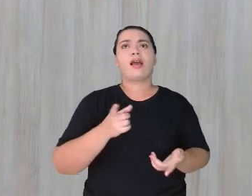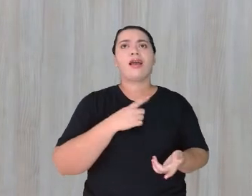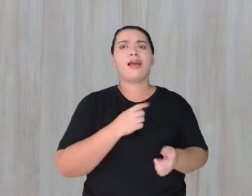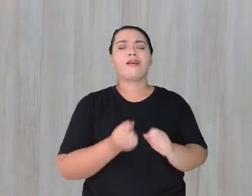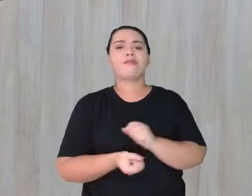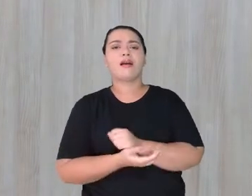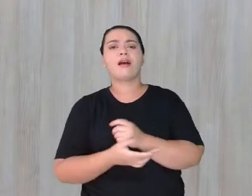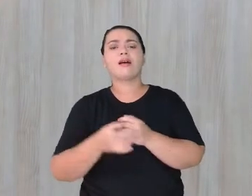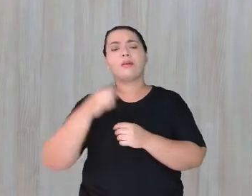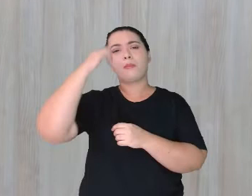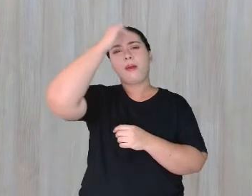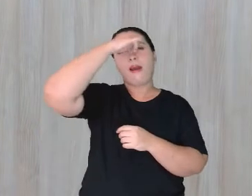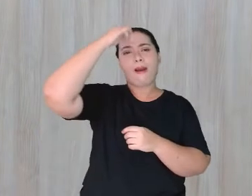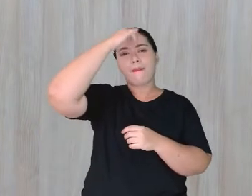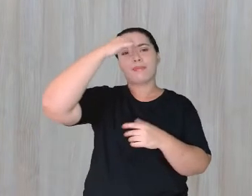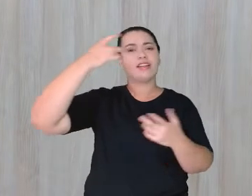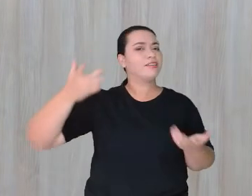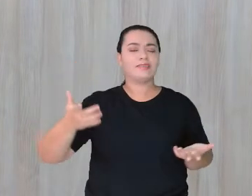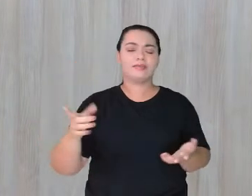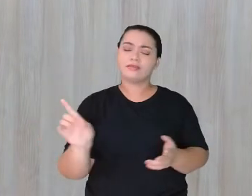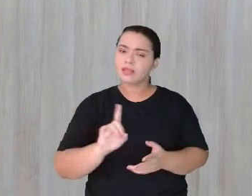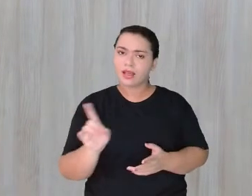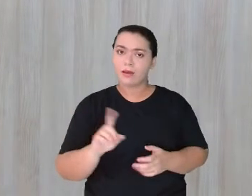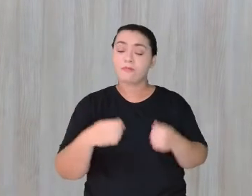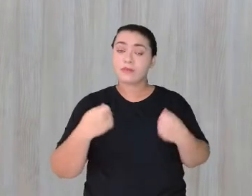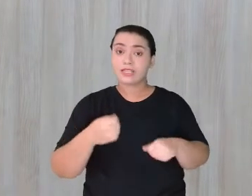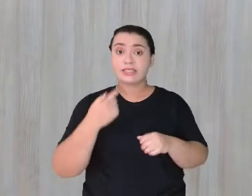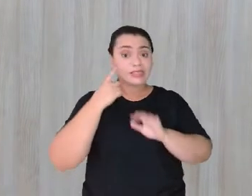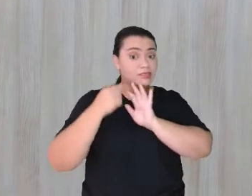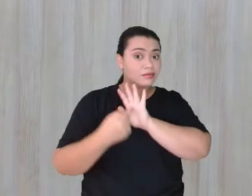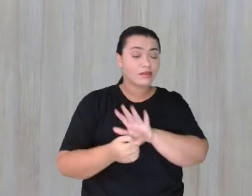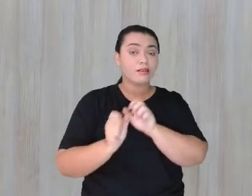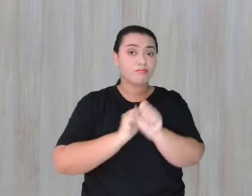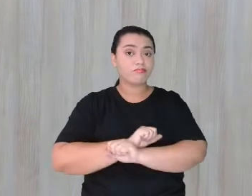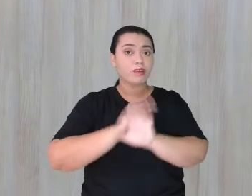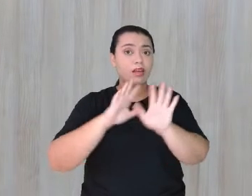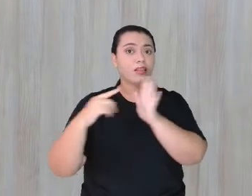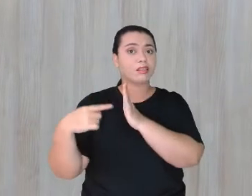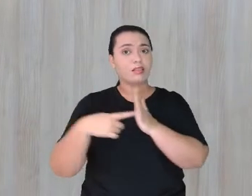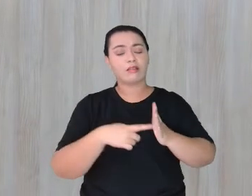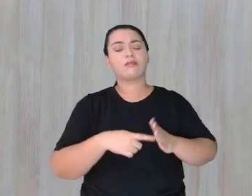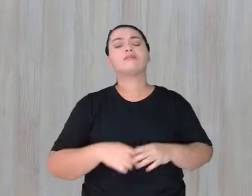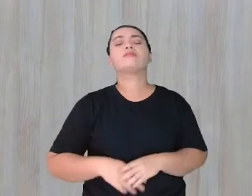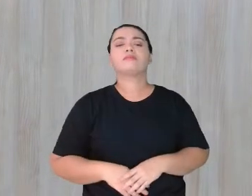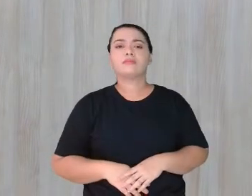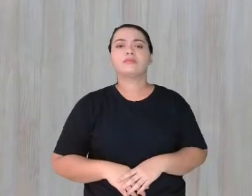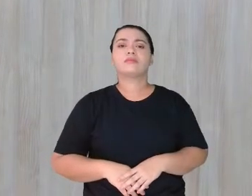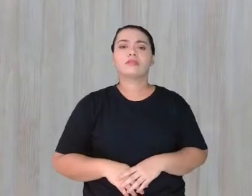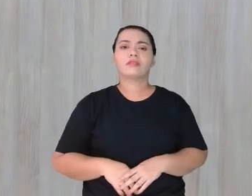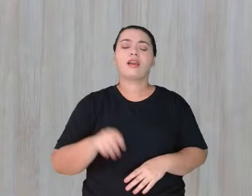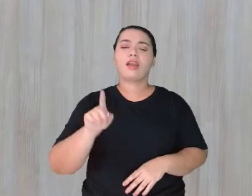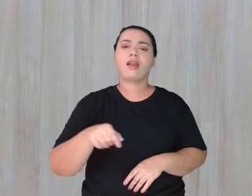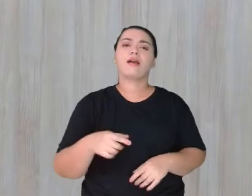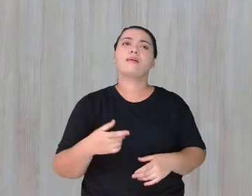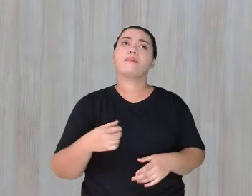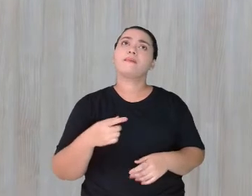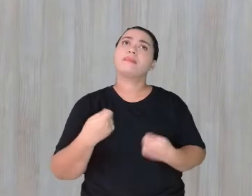judiado ou enganado de alguma forma, tá certo? Então, esse trabalho é muito importante. Requer aí um